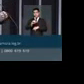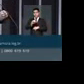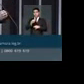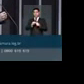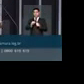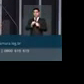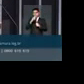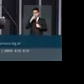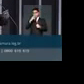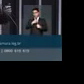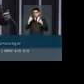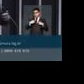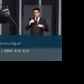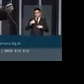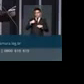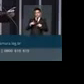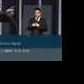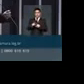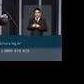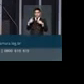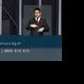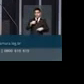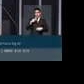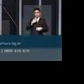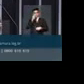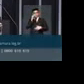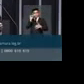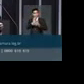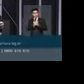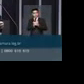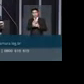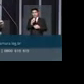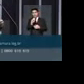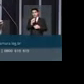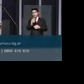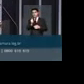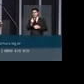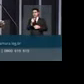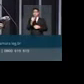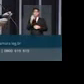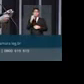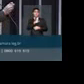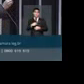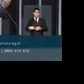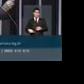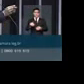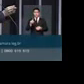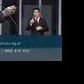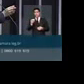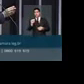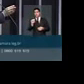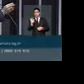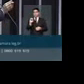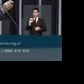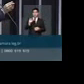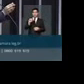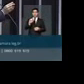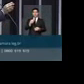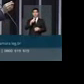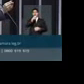a mim e a minha esposa Rosinha. O ministro Dias Toffoli anulou